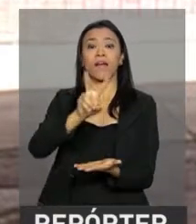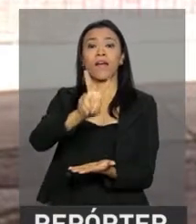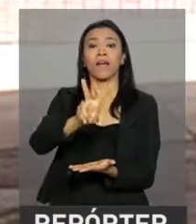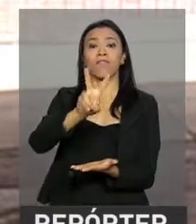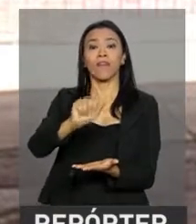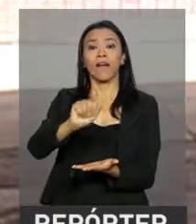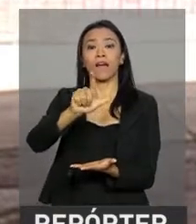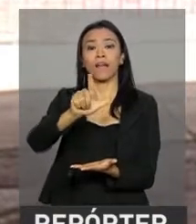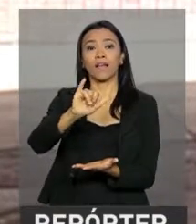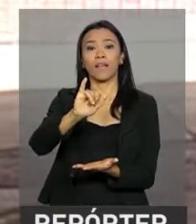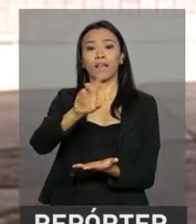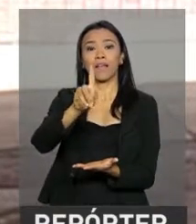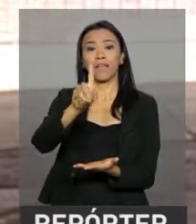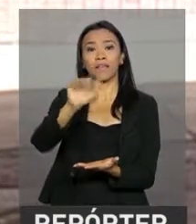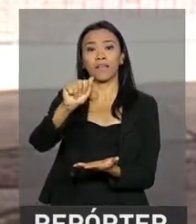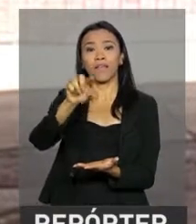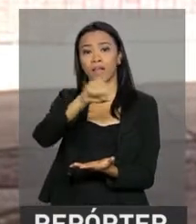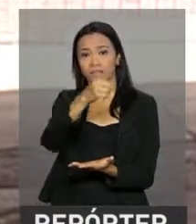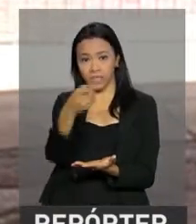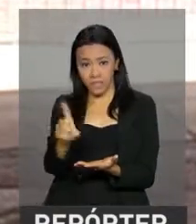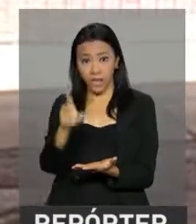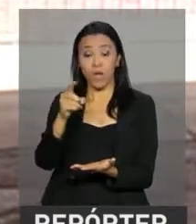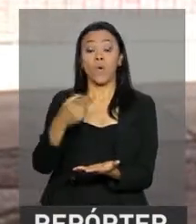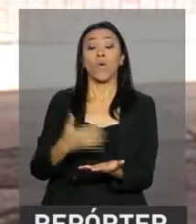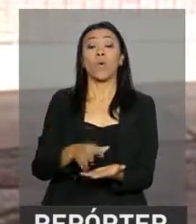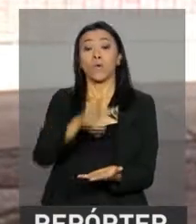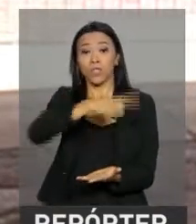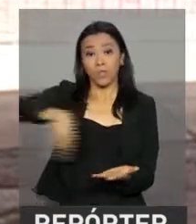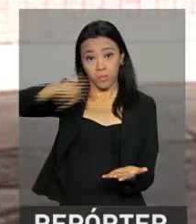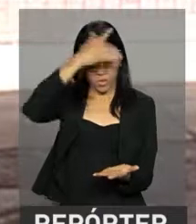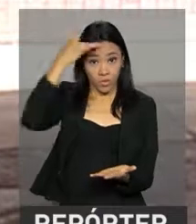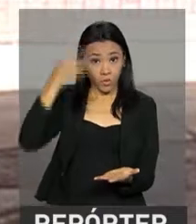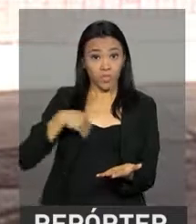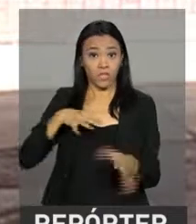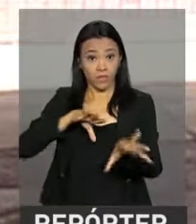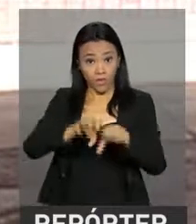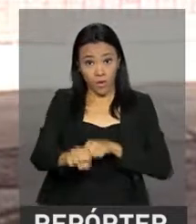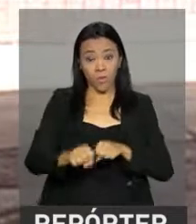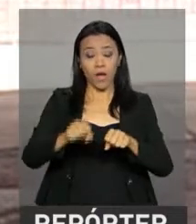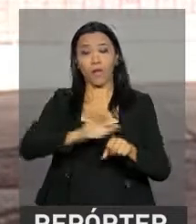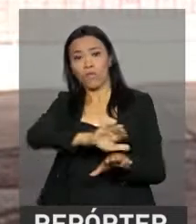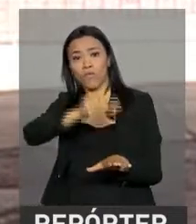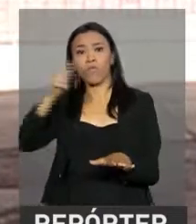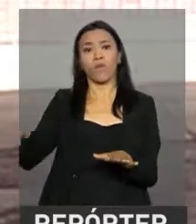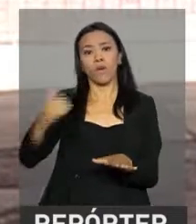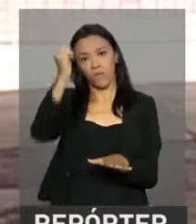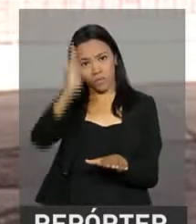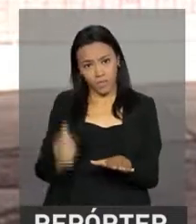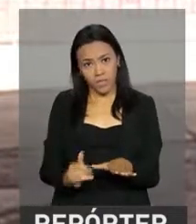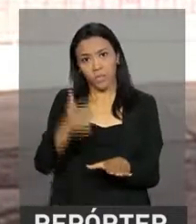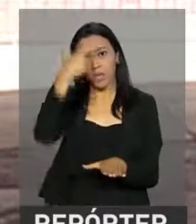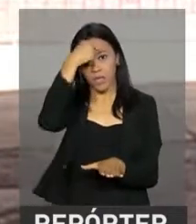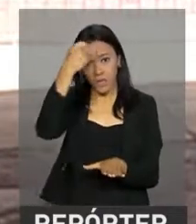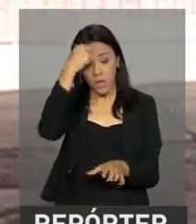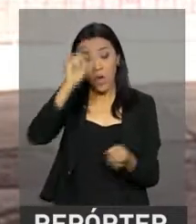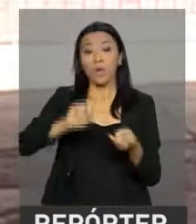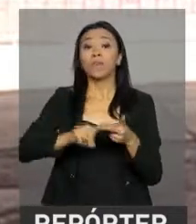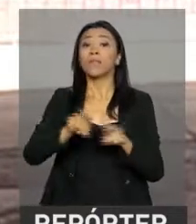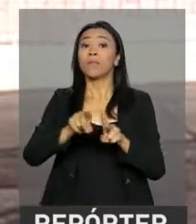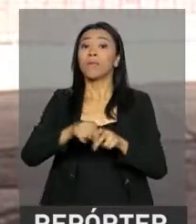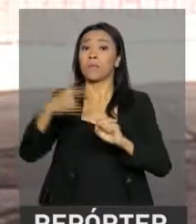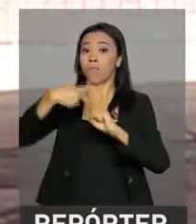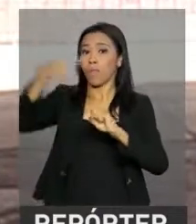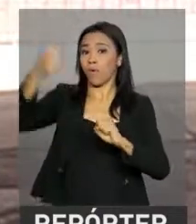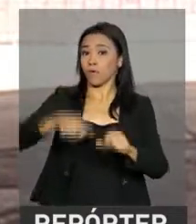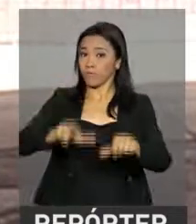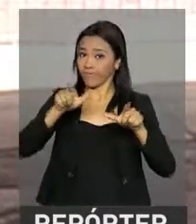roma dos estudantes que dos estudantes que se formaram no exterior em cursos de graduação e pós graduação uma das principais